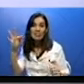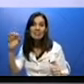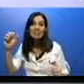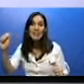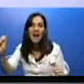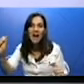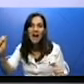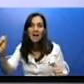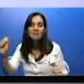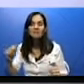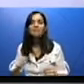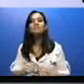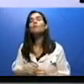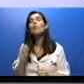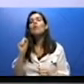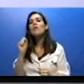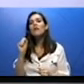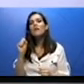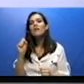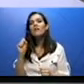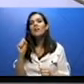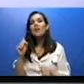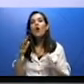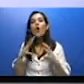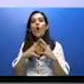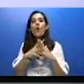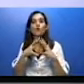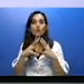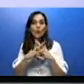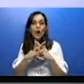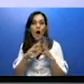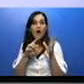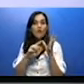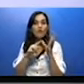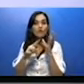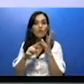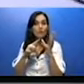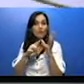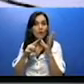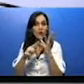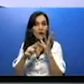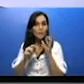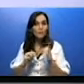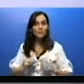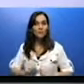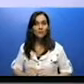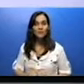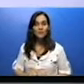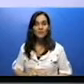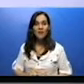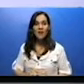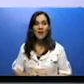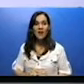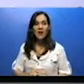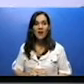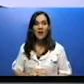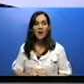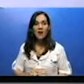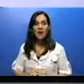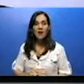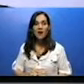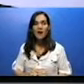te a uma consoante e uma vogal agora te na palavra